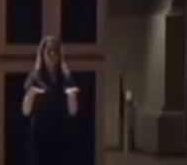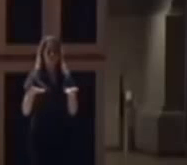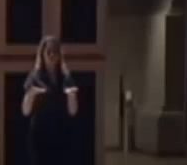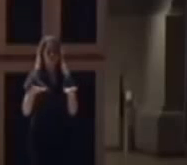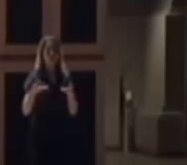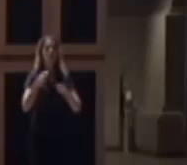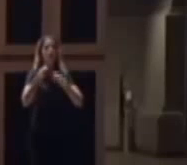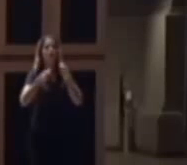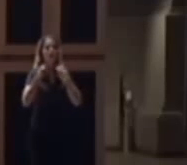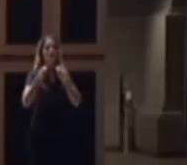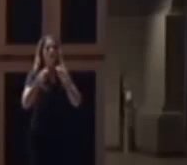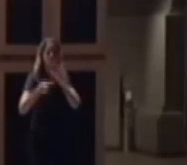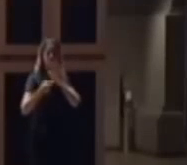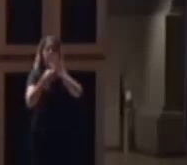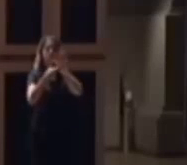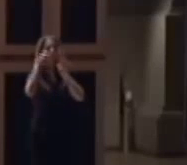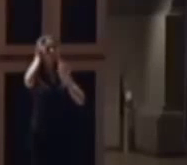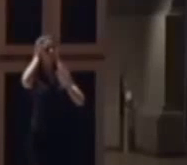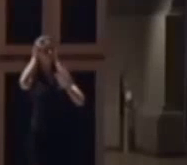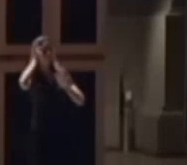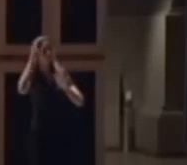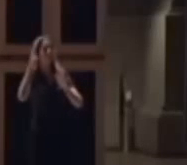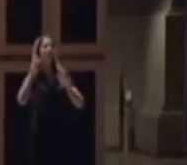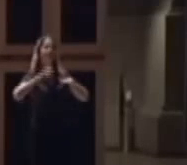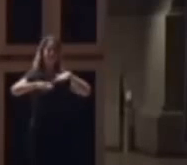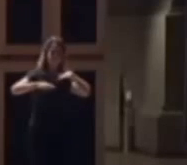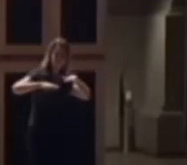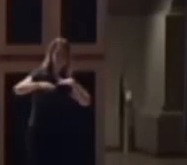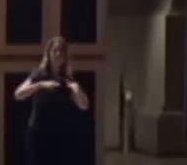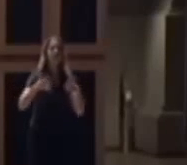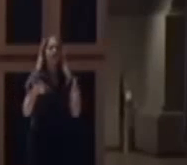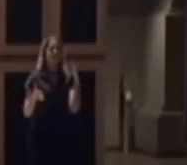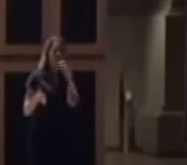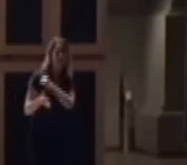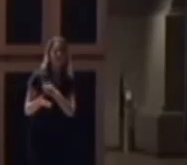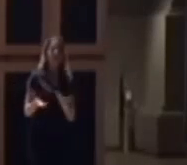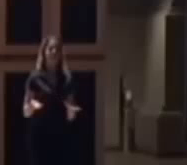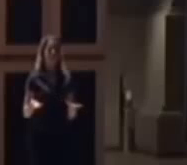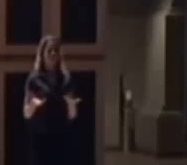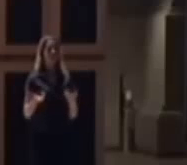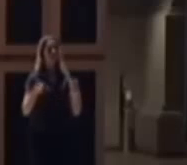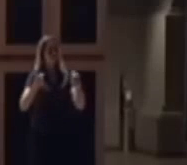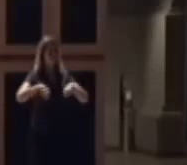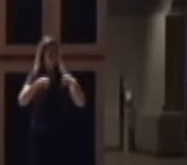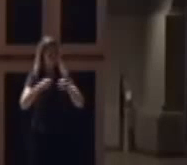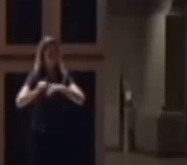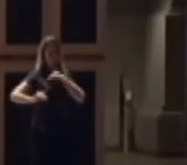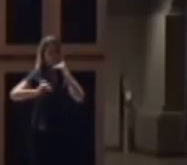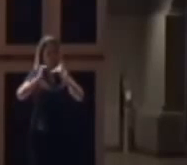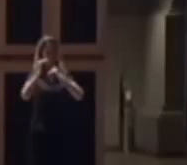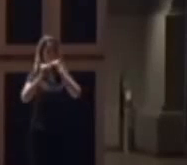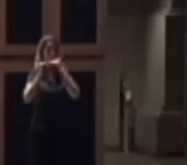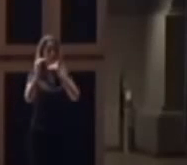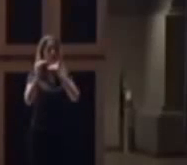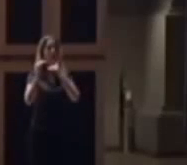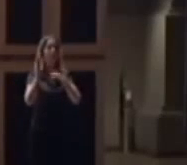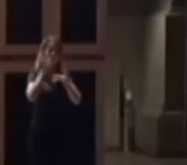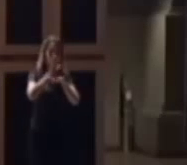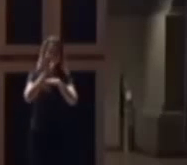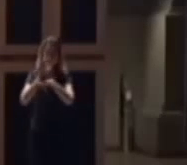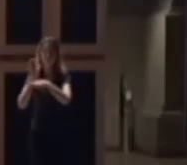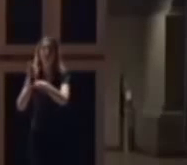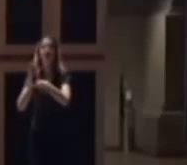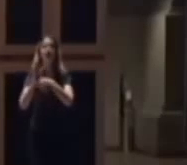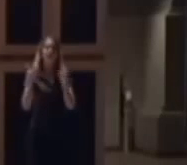cenário cultural, que também é muito dinâmico. Então, uma necessidade permanente de aperfeiçoamento para atender as demandas de execução